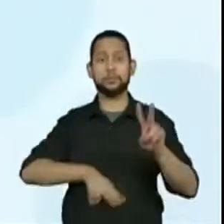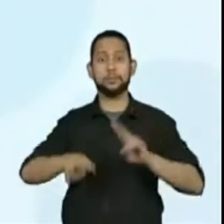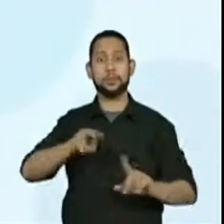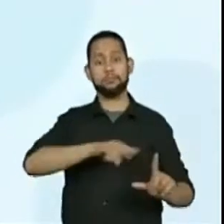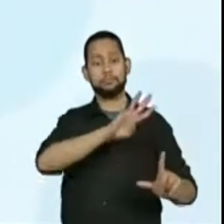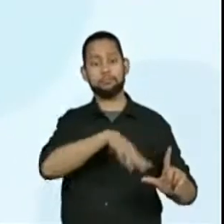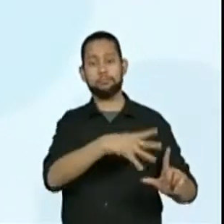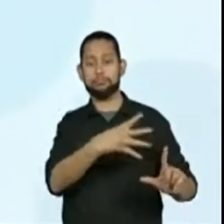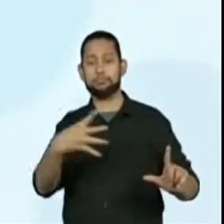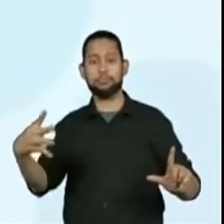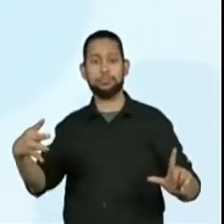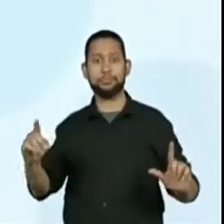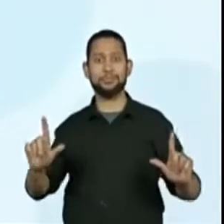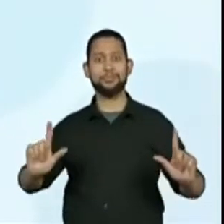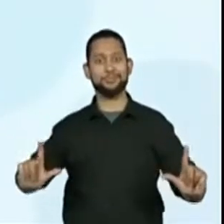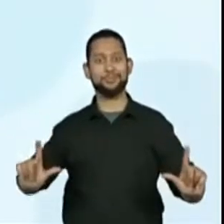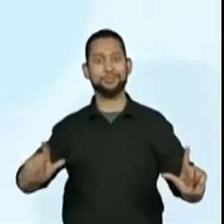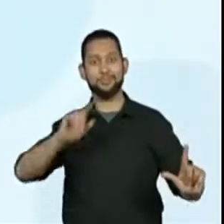do ônibus.